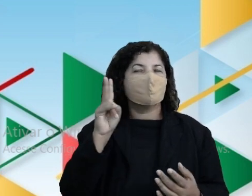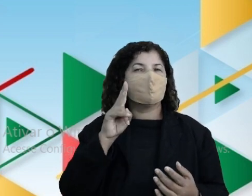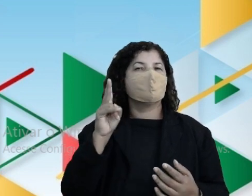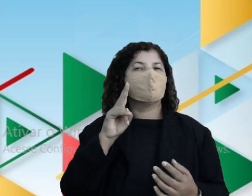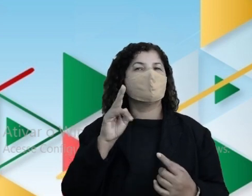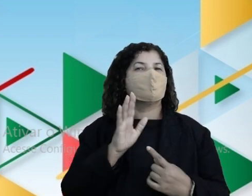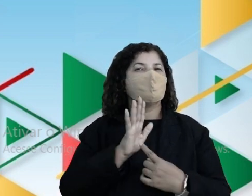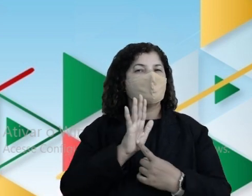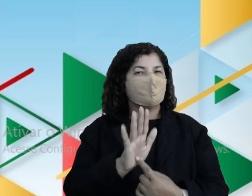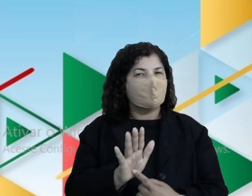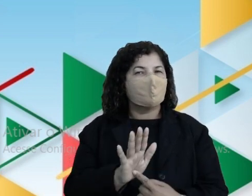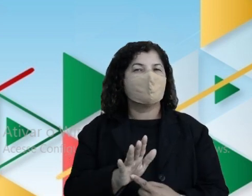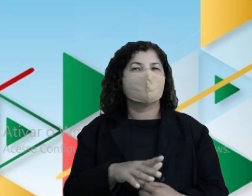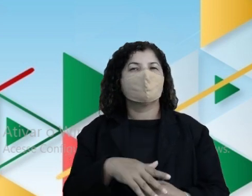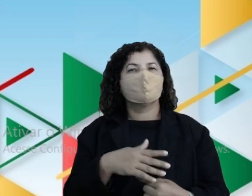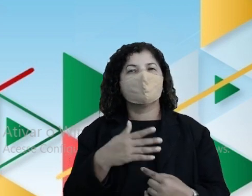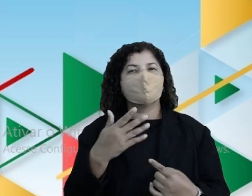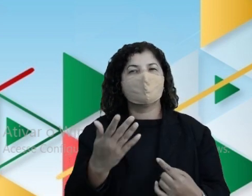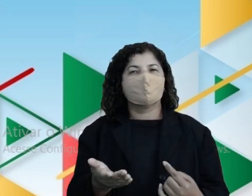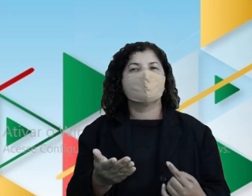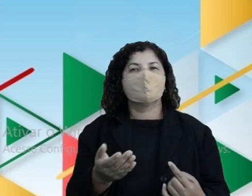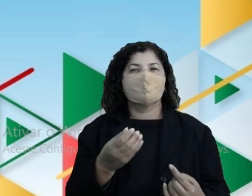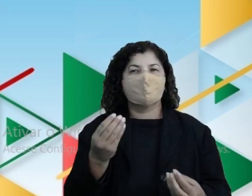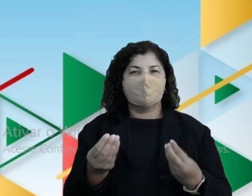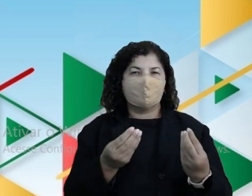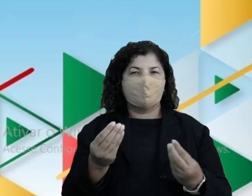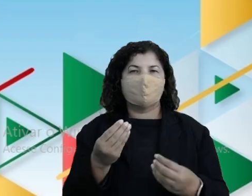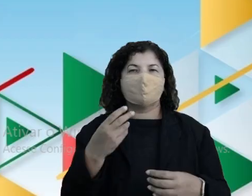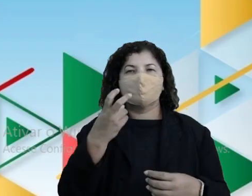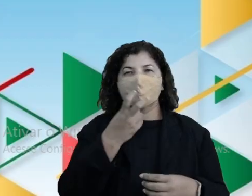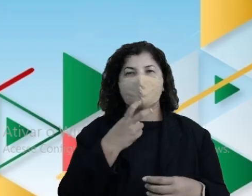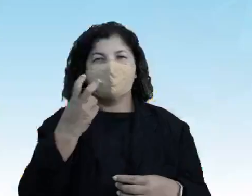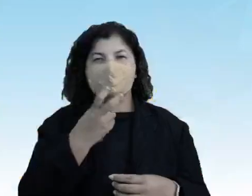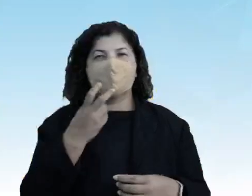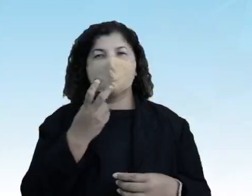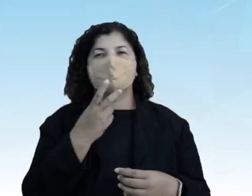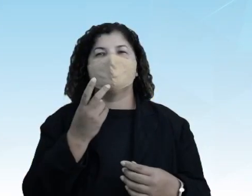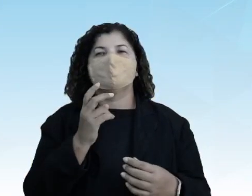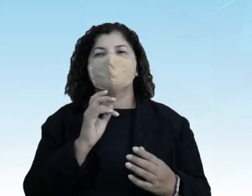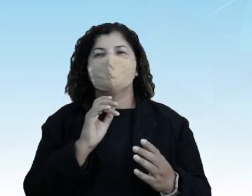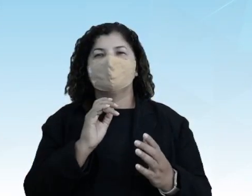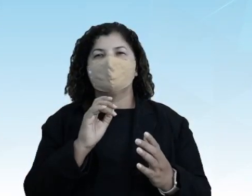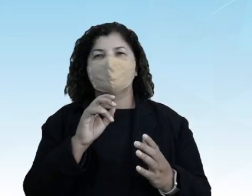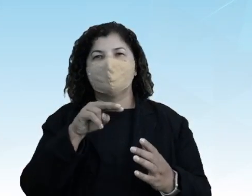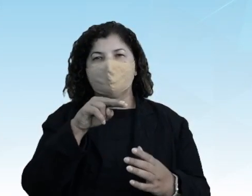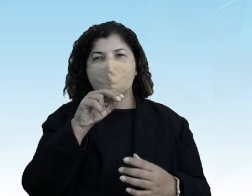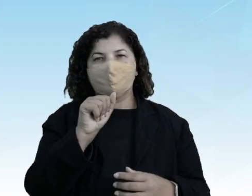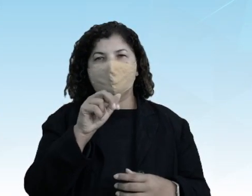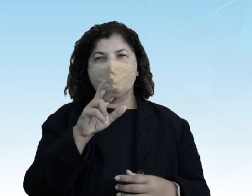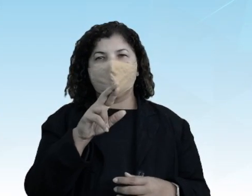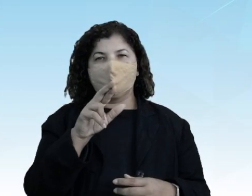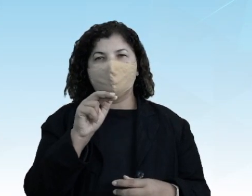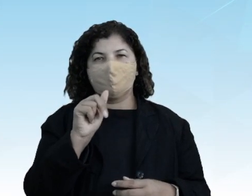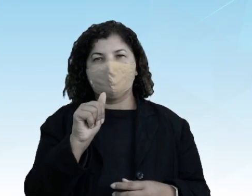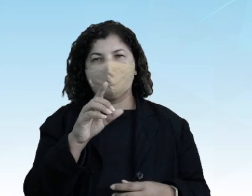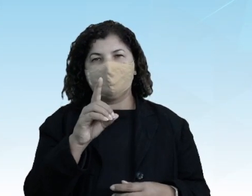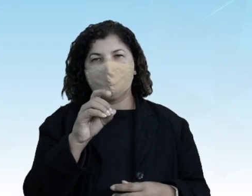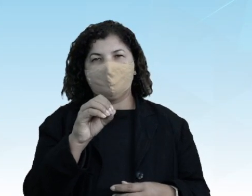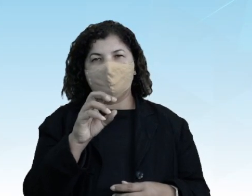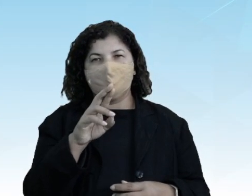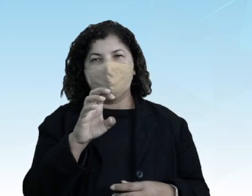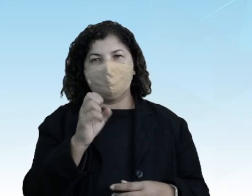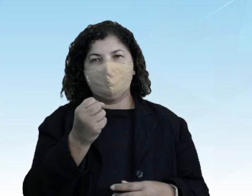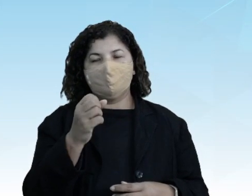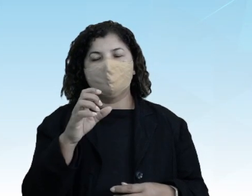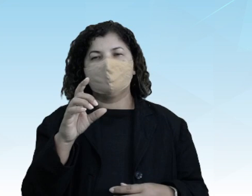essa reconstrução da história oral, narradores de Javé, né? Então, um filme bastante